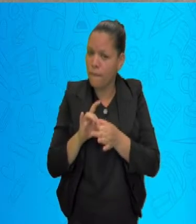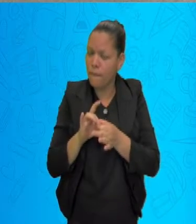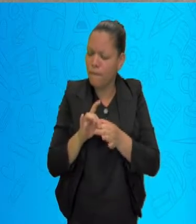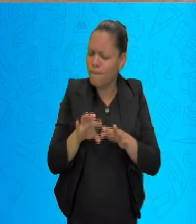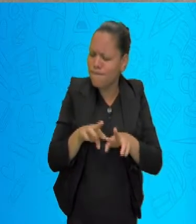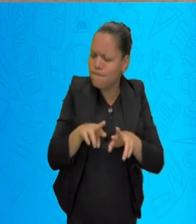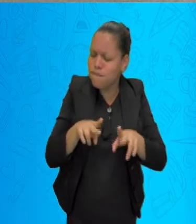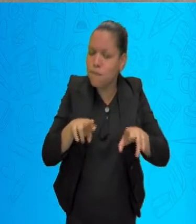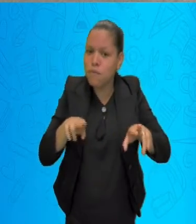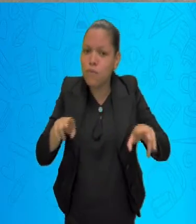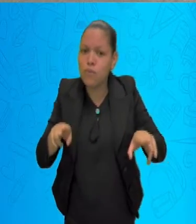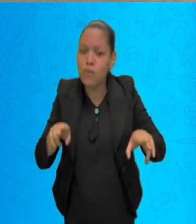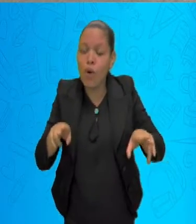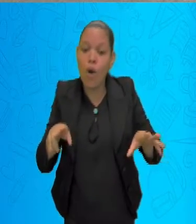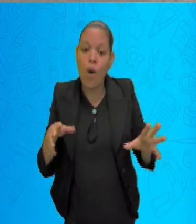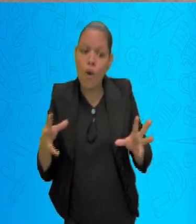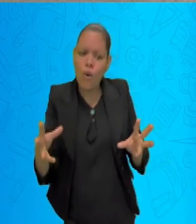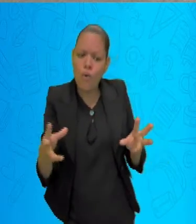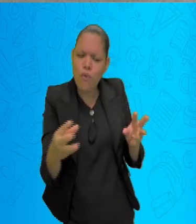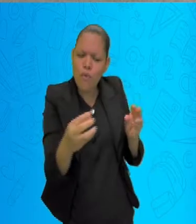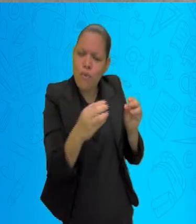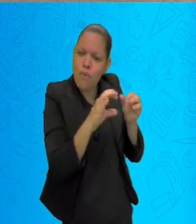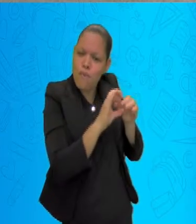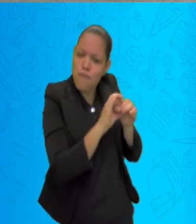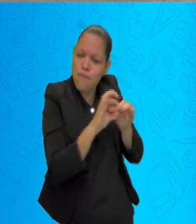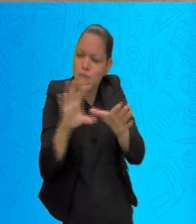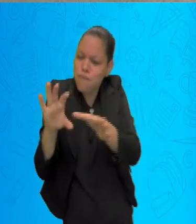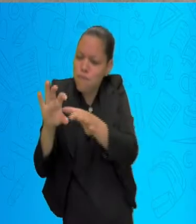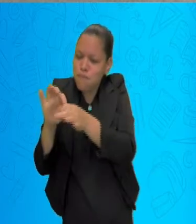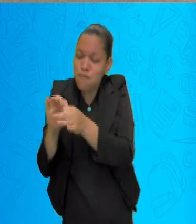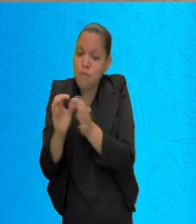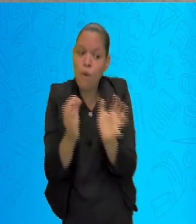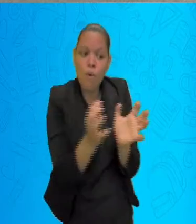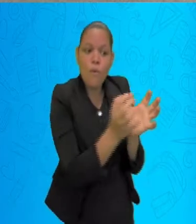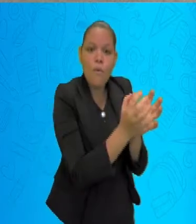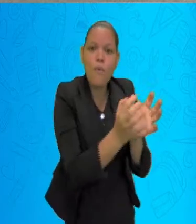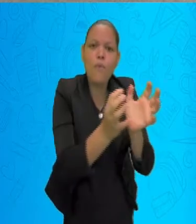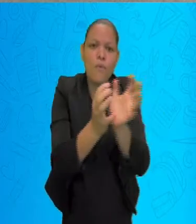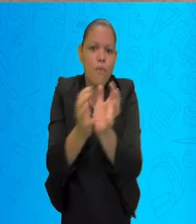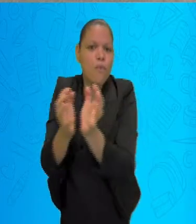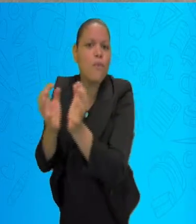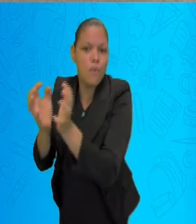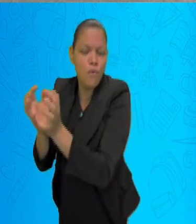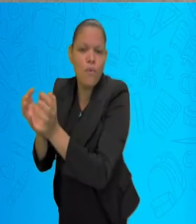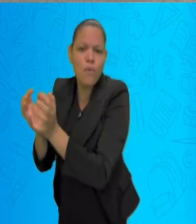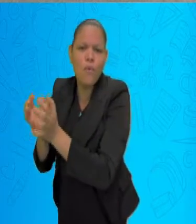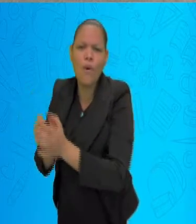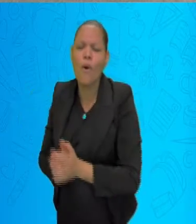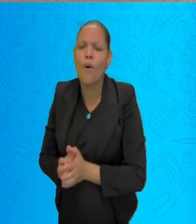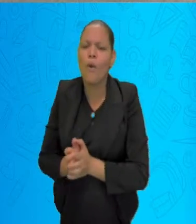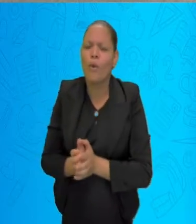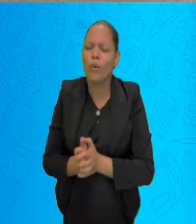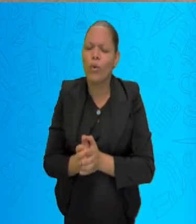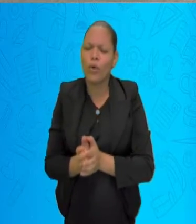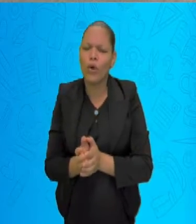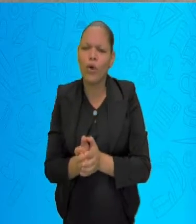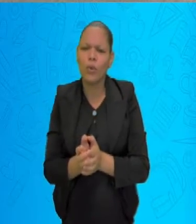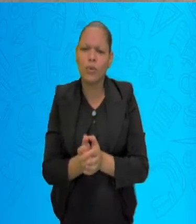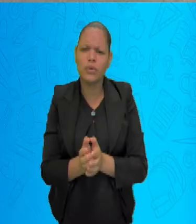linhas de pensamento. Uns defensores da democracia, que eram os liberais,